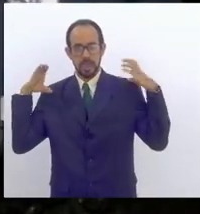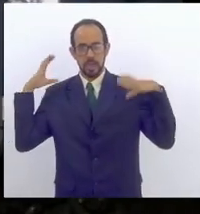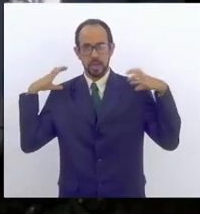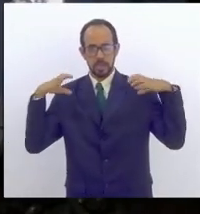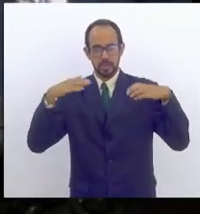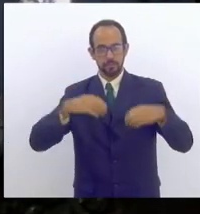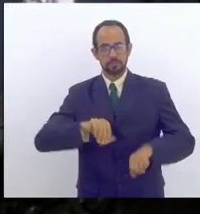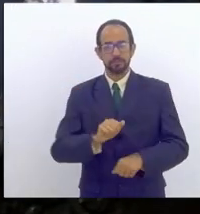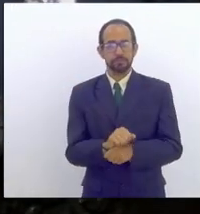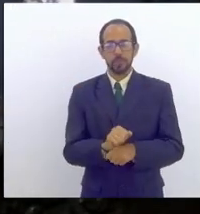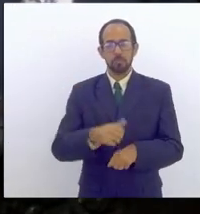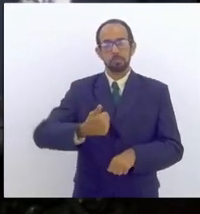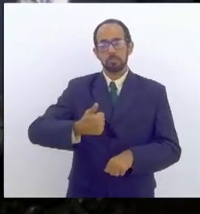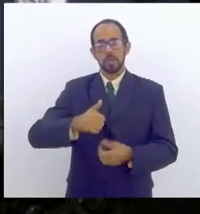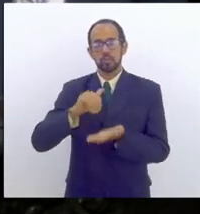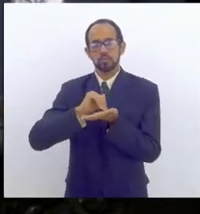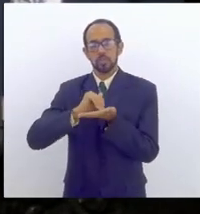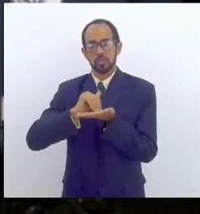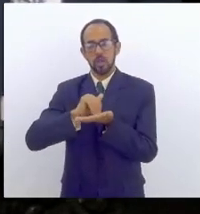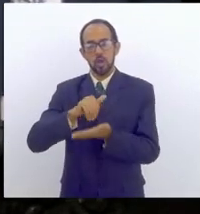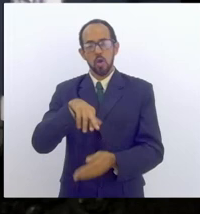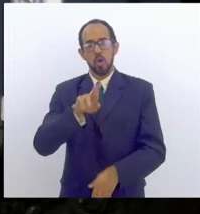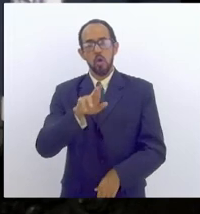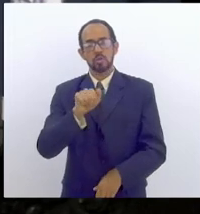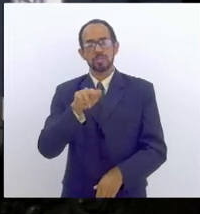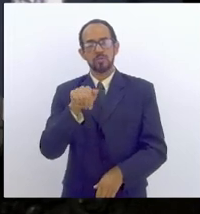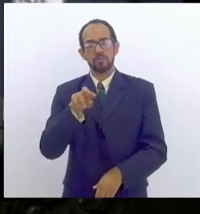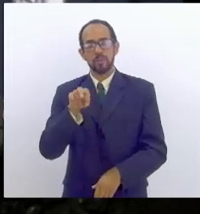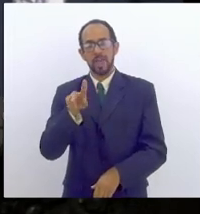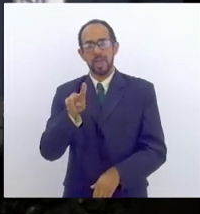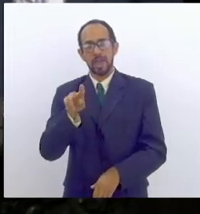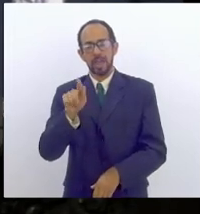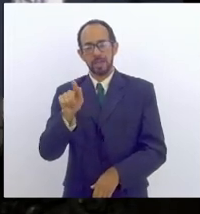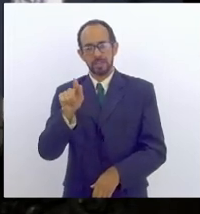Primeiro secretário, Rosenberg Reis, MDB.